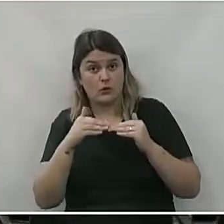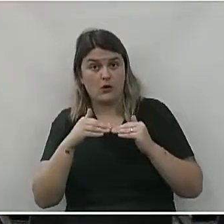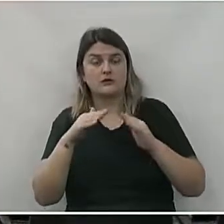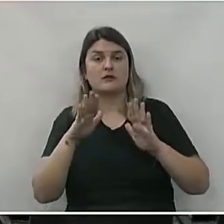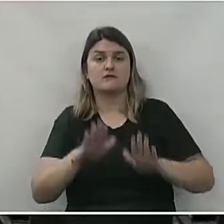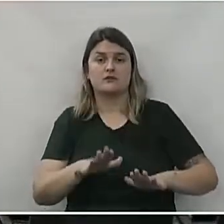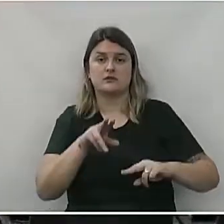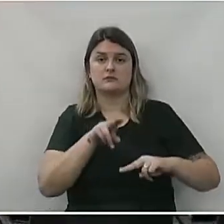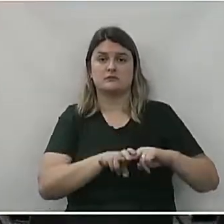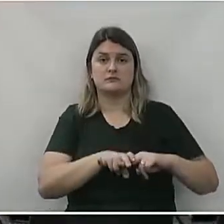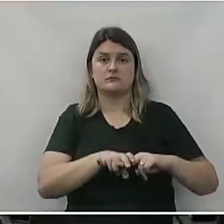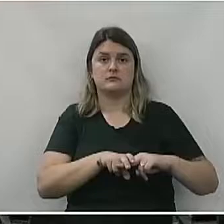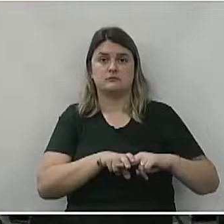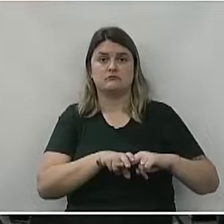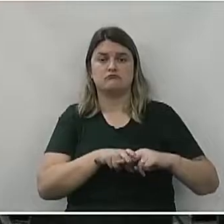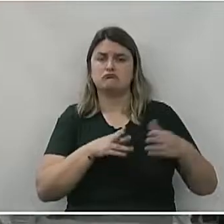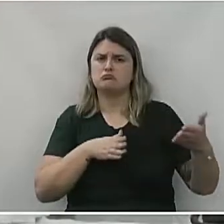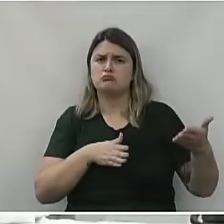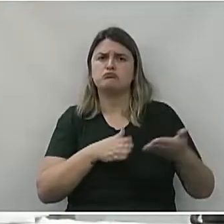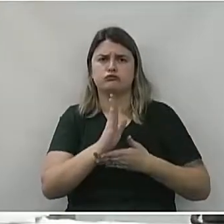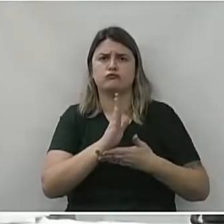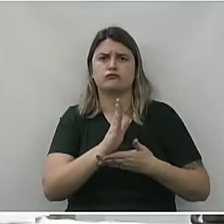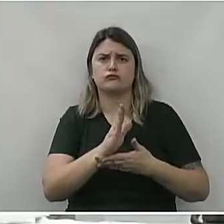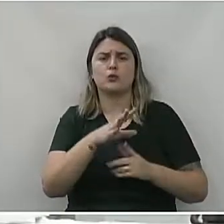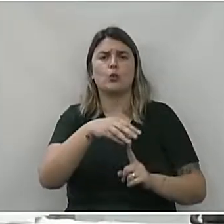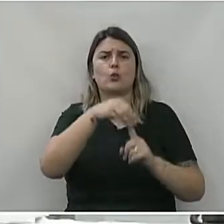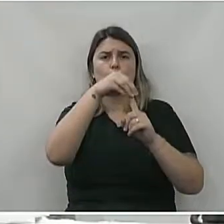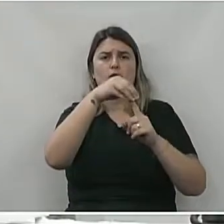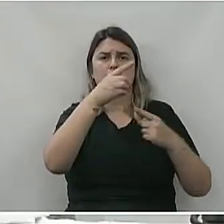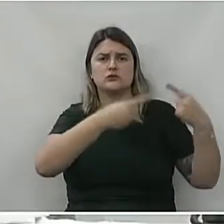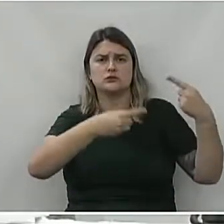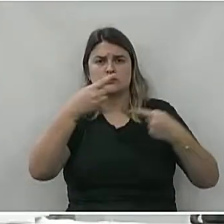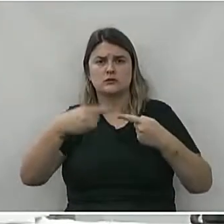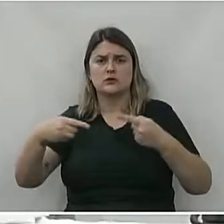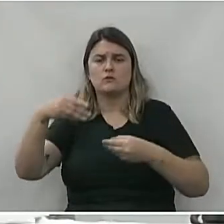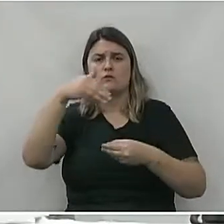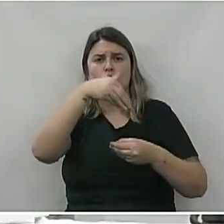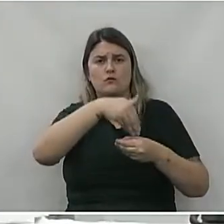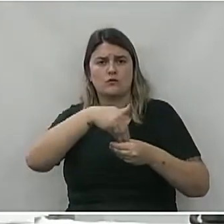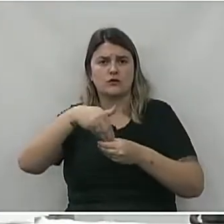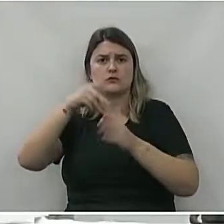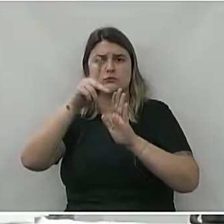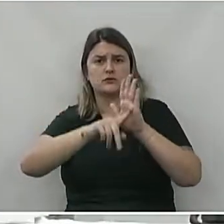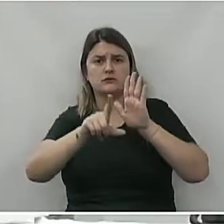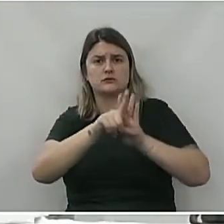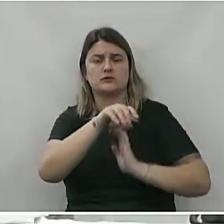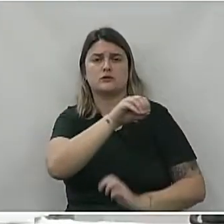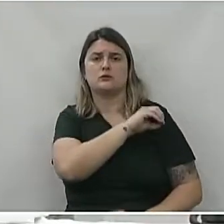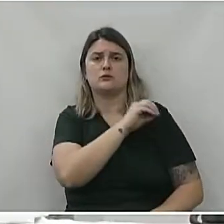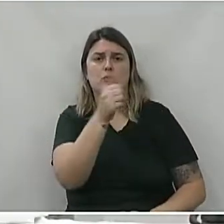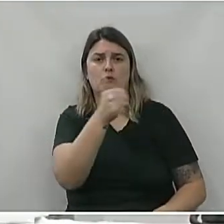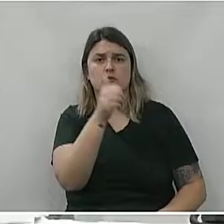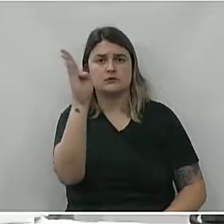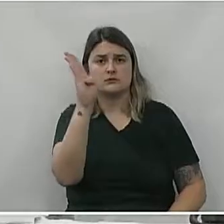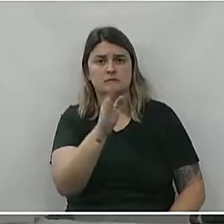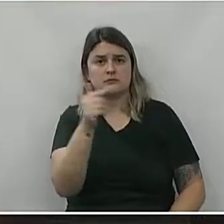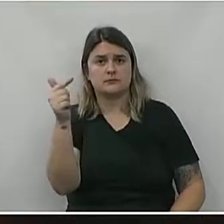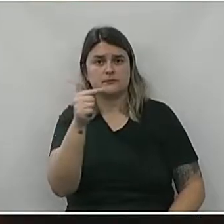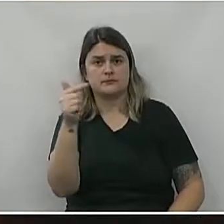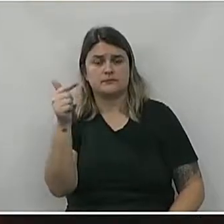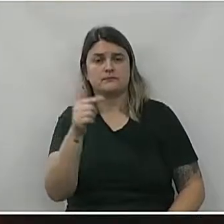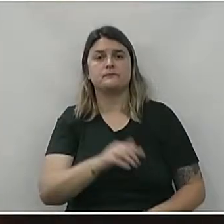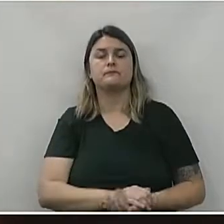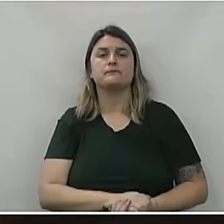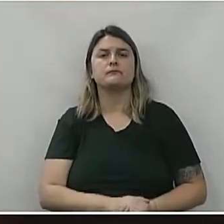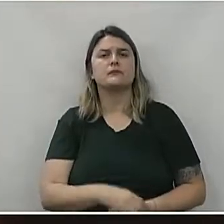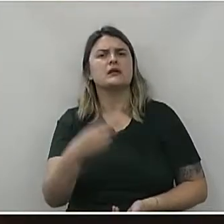aprovam, permaneçam como estão. Aprovado. Em única discussão e votação o projeto de lei ordinária número 11 de 2022.